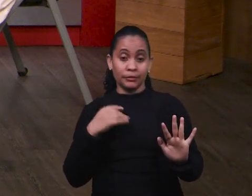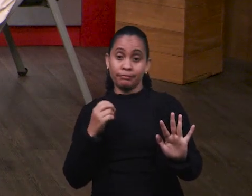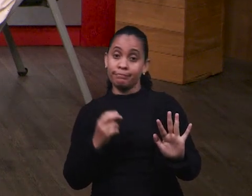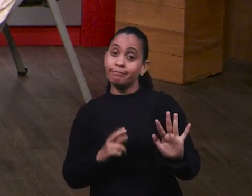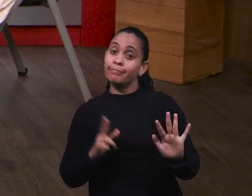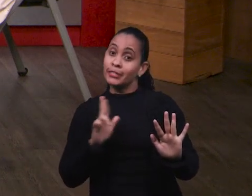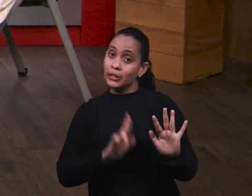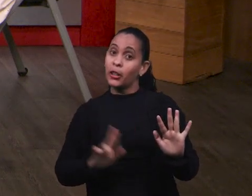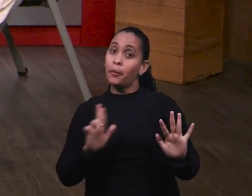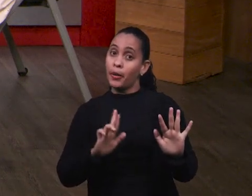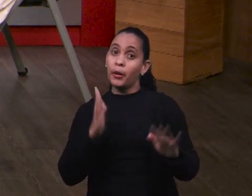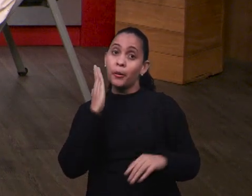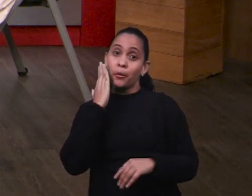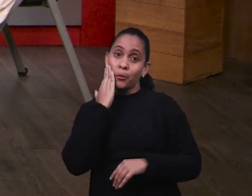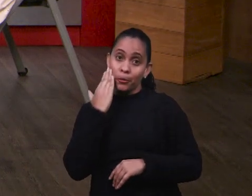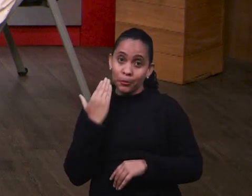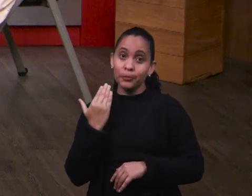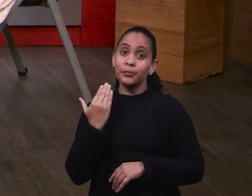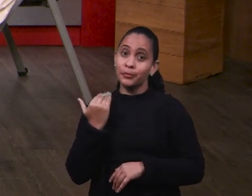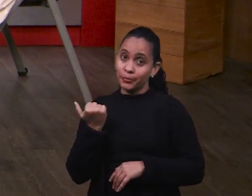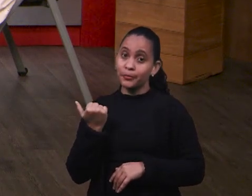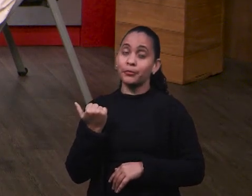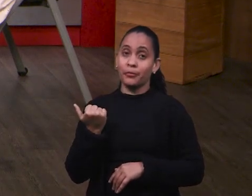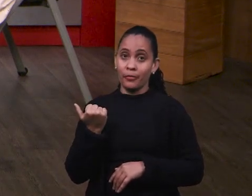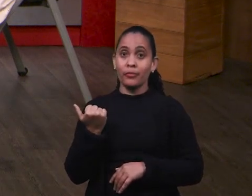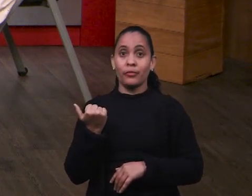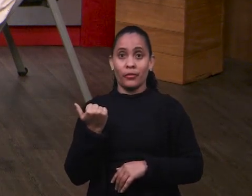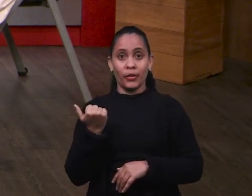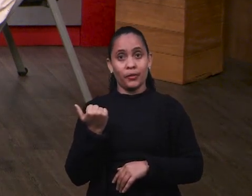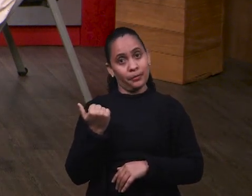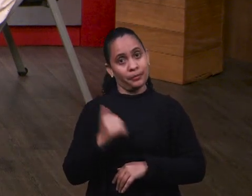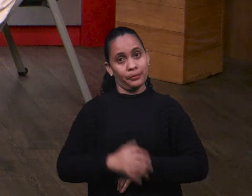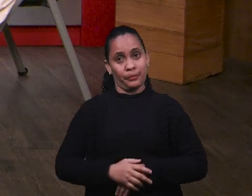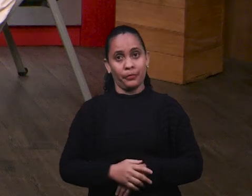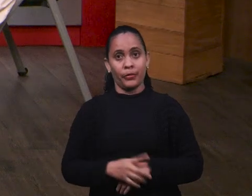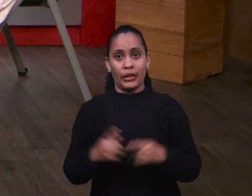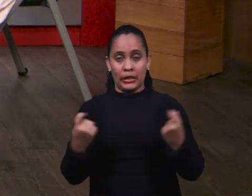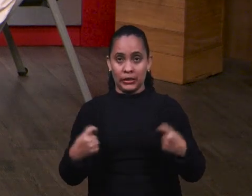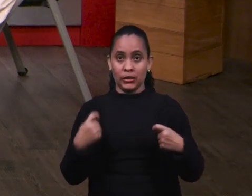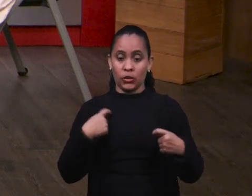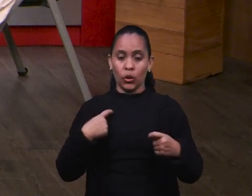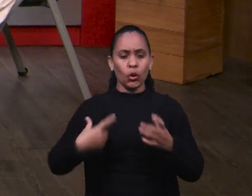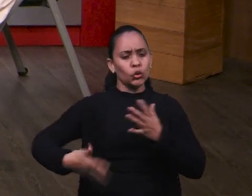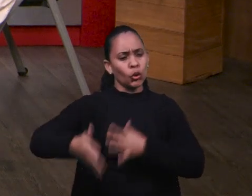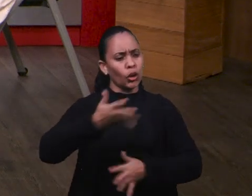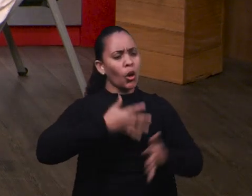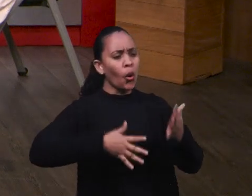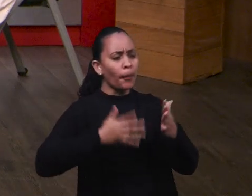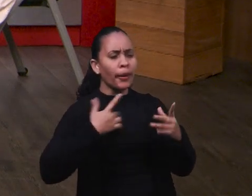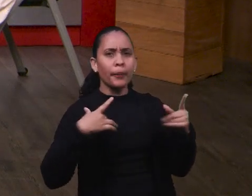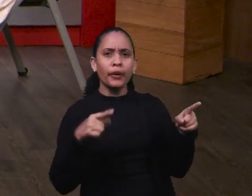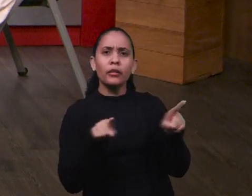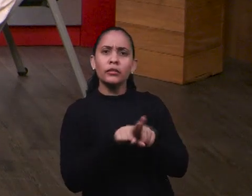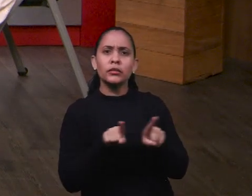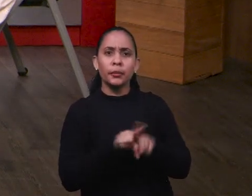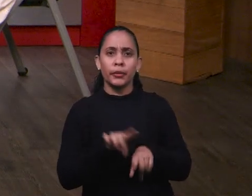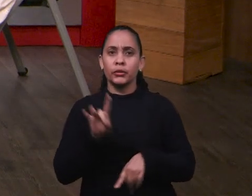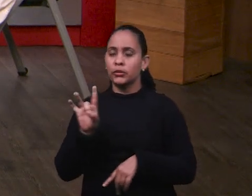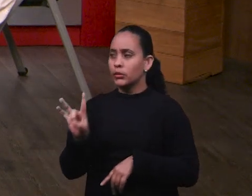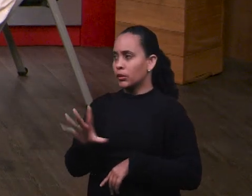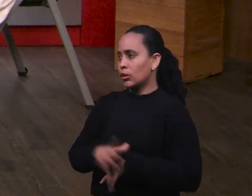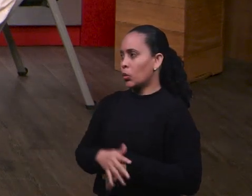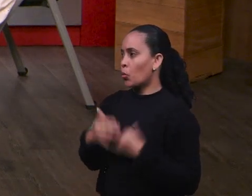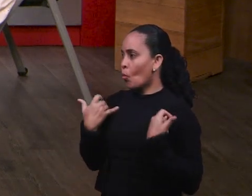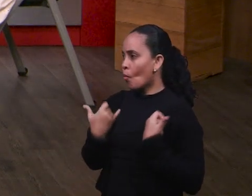da alimentação, dessa parte do sono, tem uma né? coisa por trás, né? Não é só a canetinha. Senão,